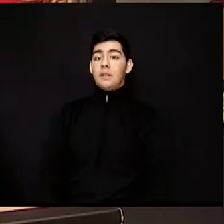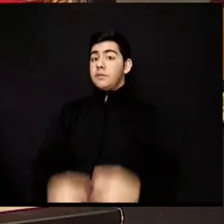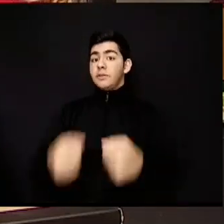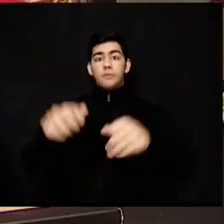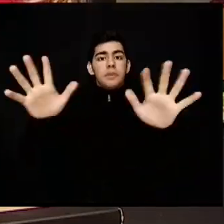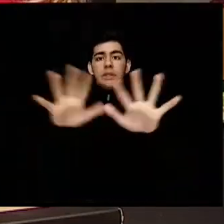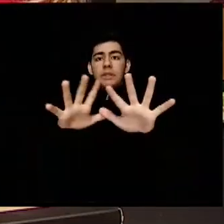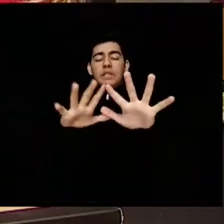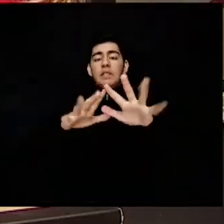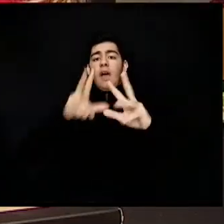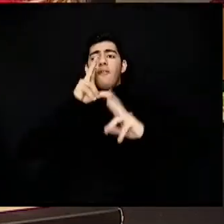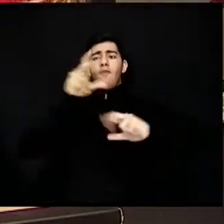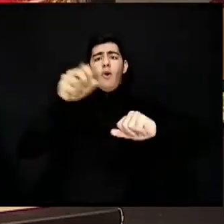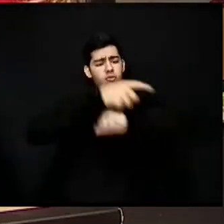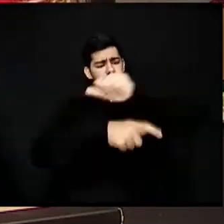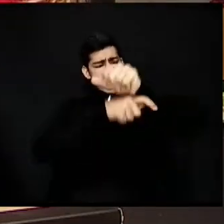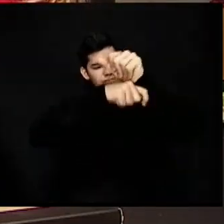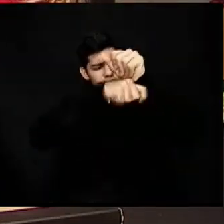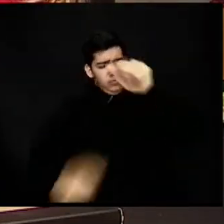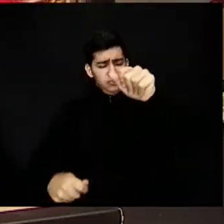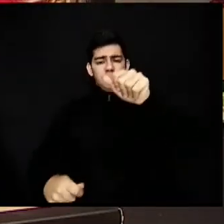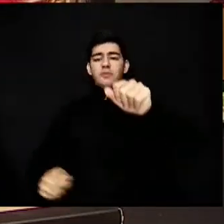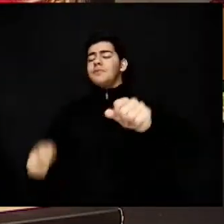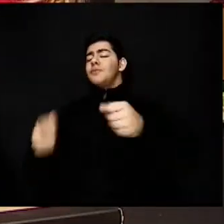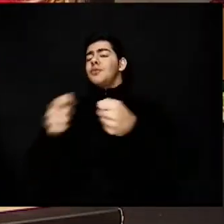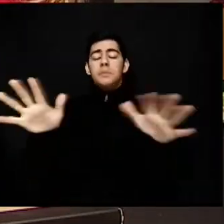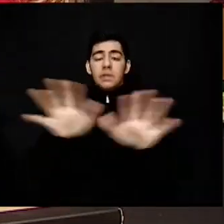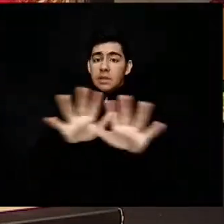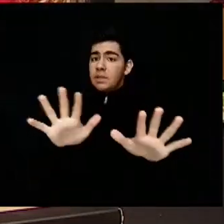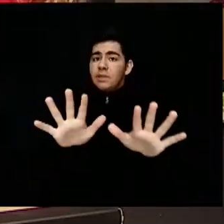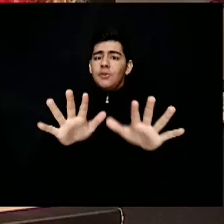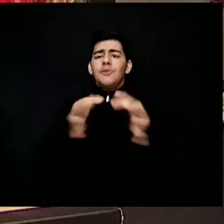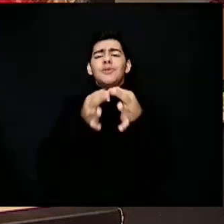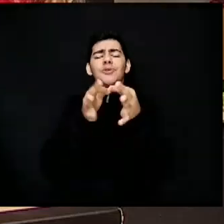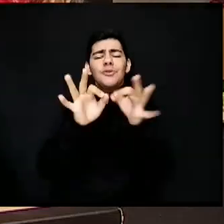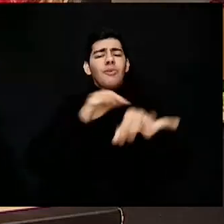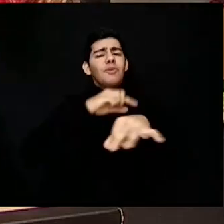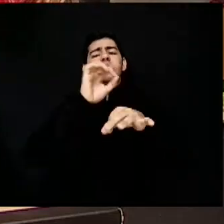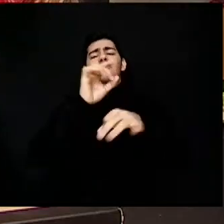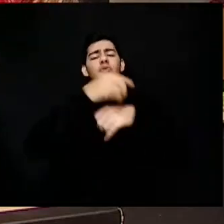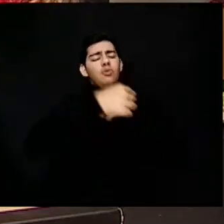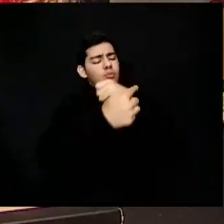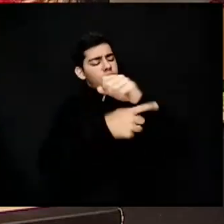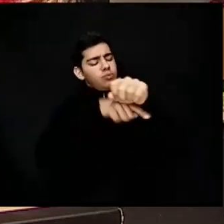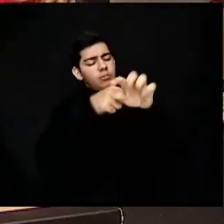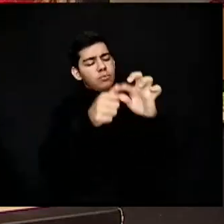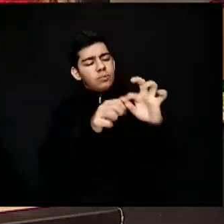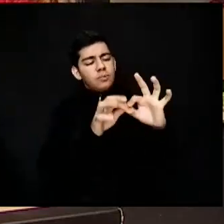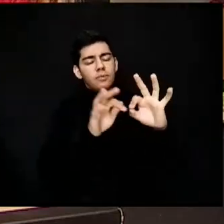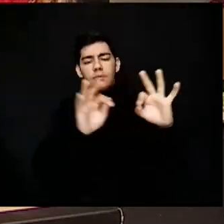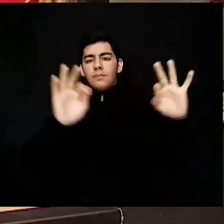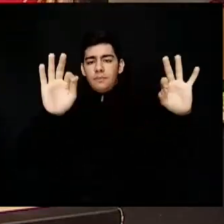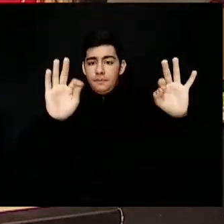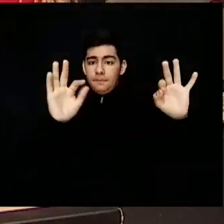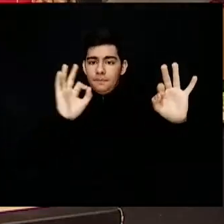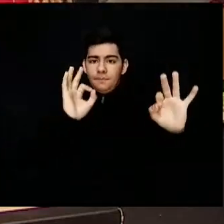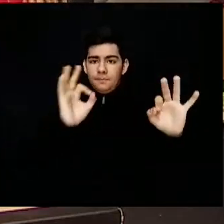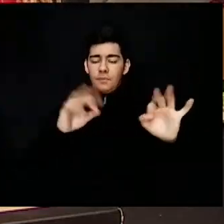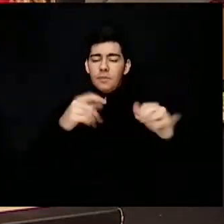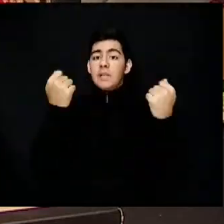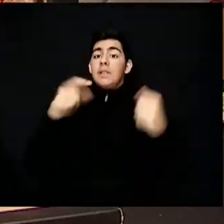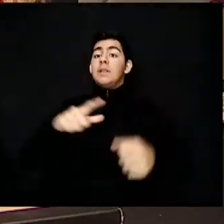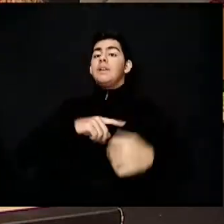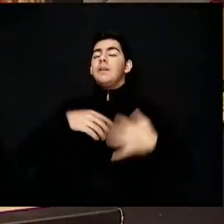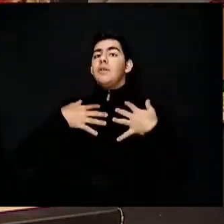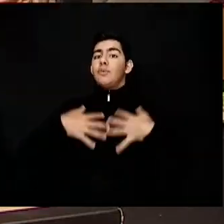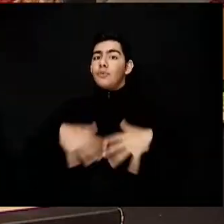importante, pra não ficar depois. Não é só a questão da estética, sempre tem que ter o conforto também. Sim.